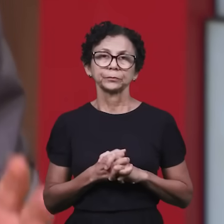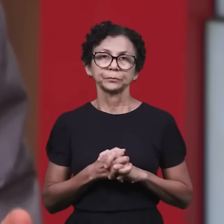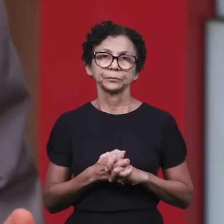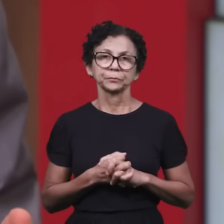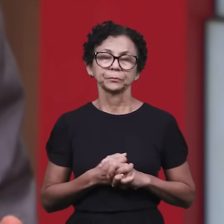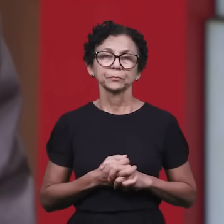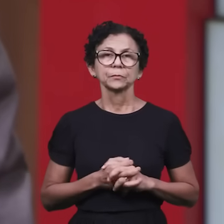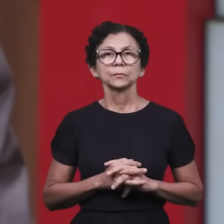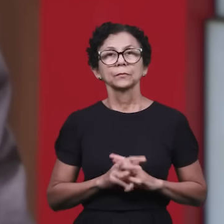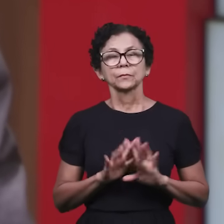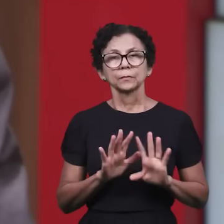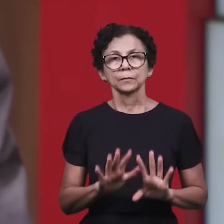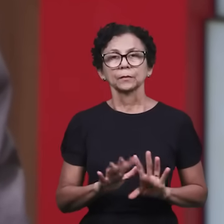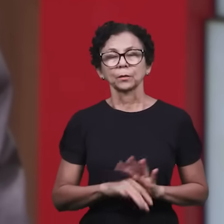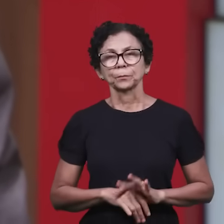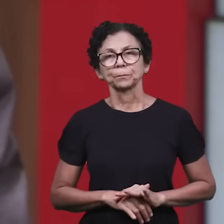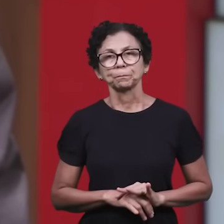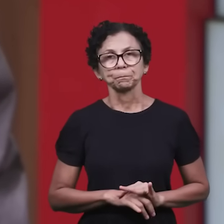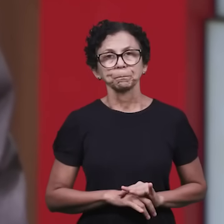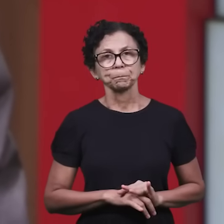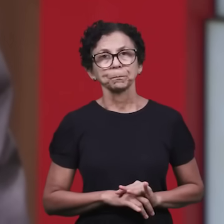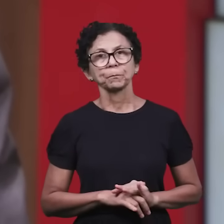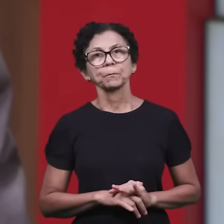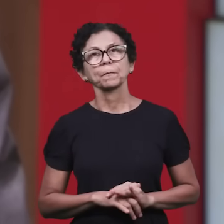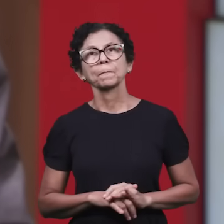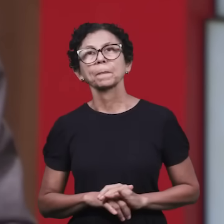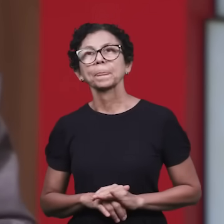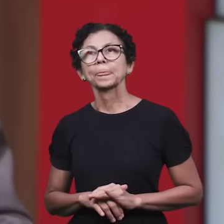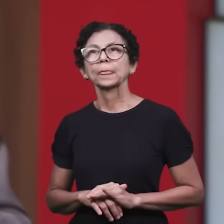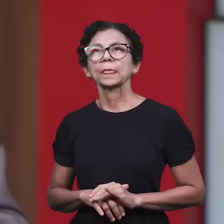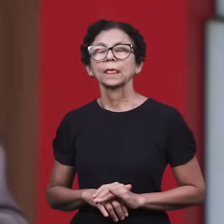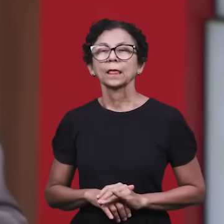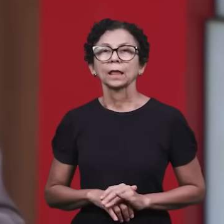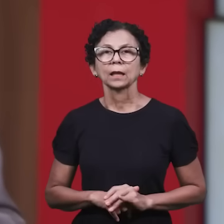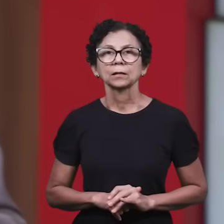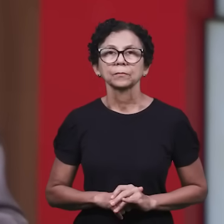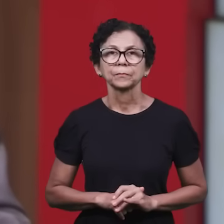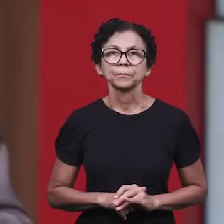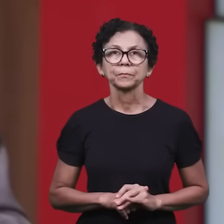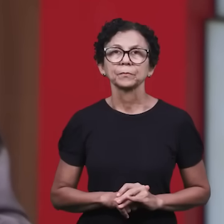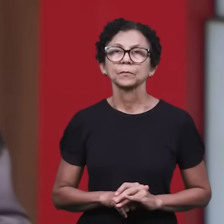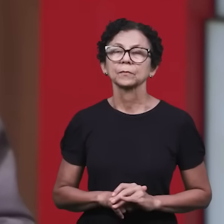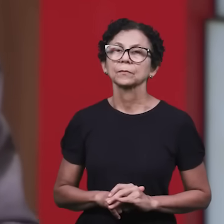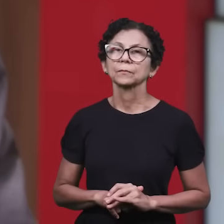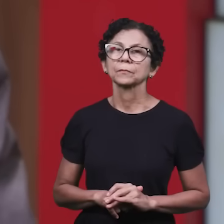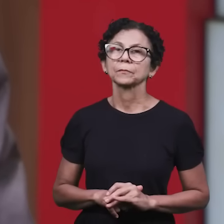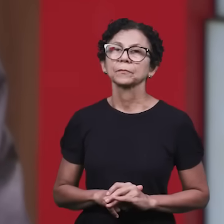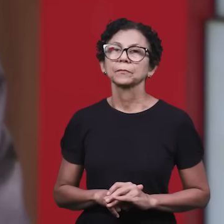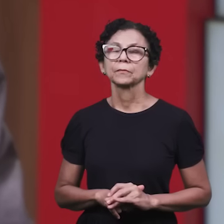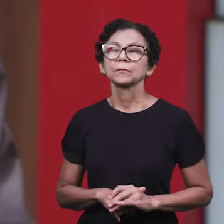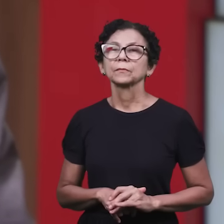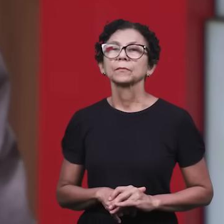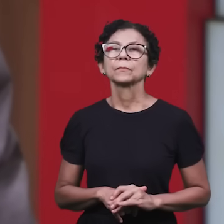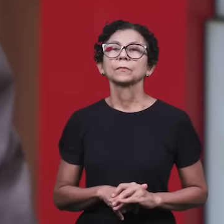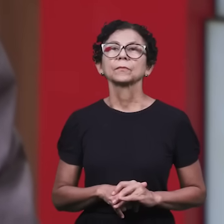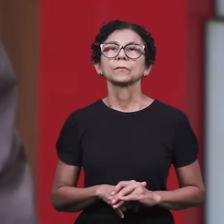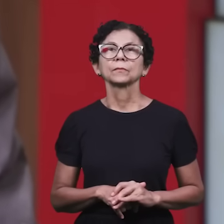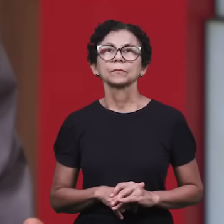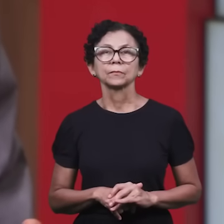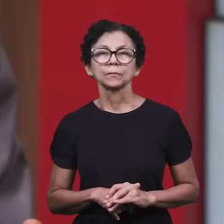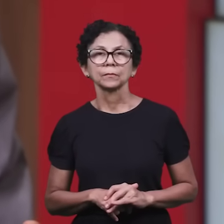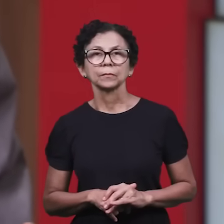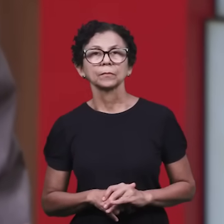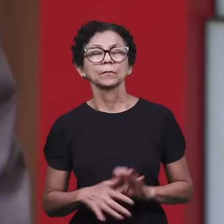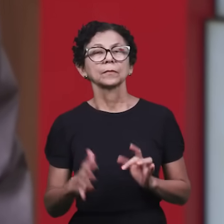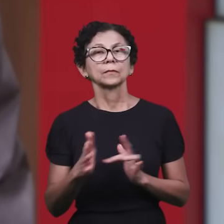batize as pessoas. Não, ele disse, não, eu vou dizer a liturgia, ou seja, eu estou com essa autoridade e vocês vão fazer o seguinte, vocês vão